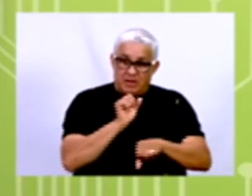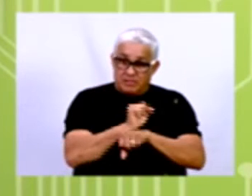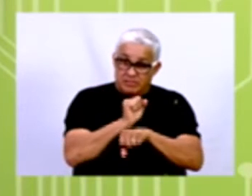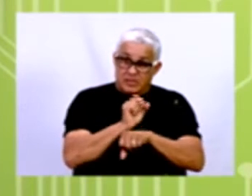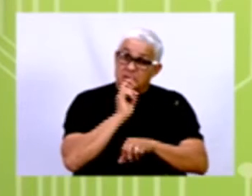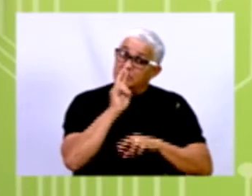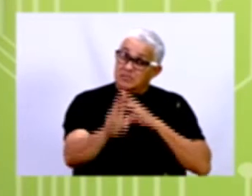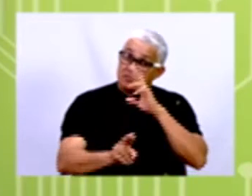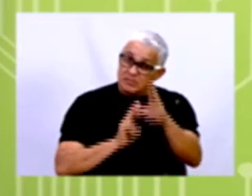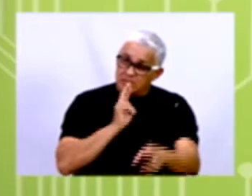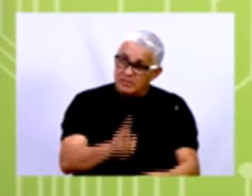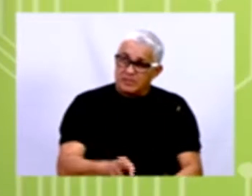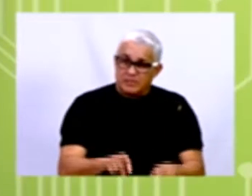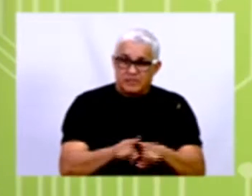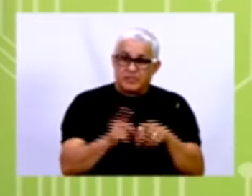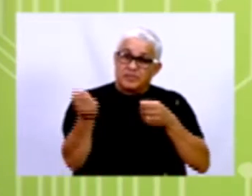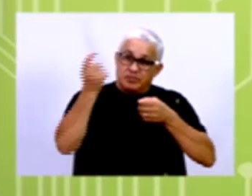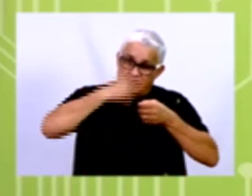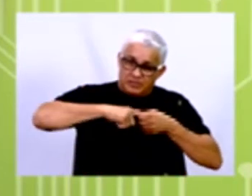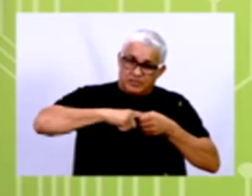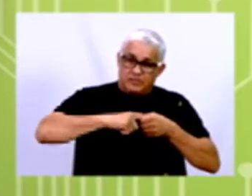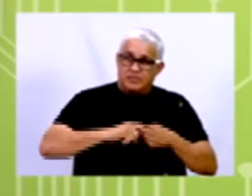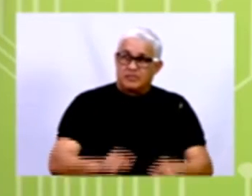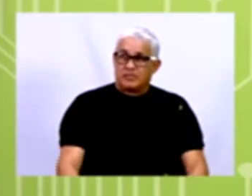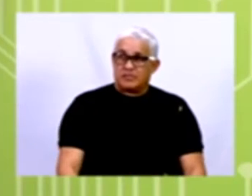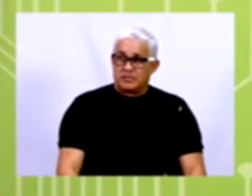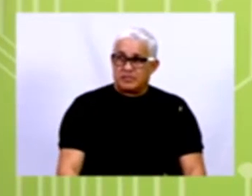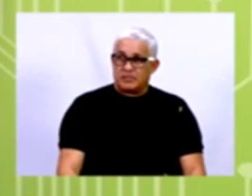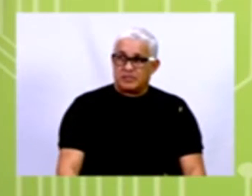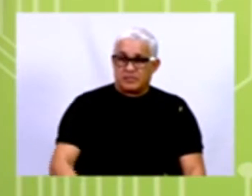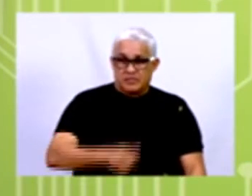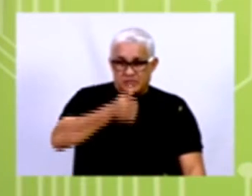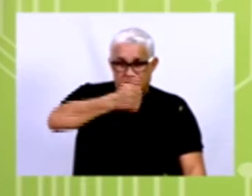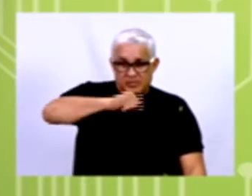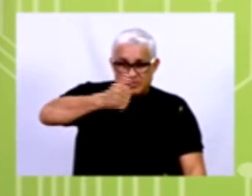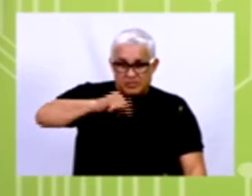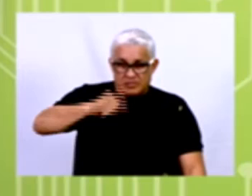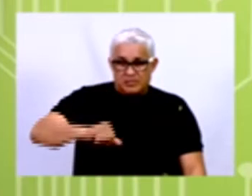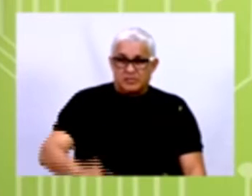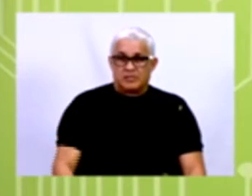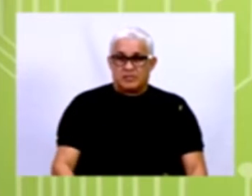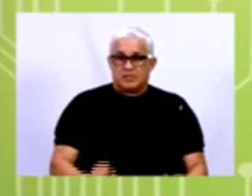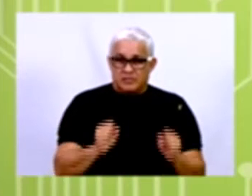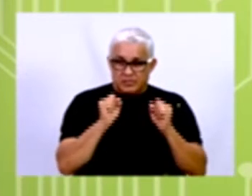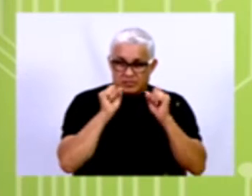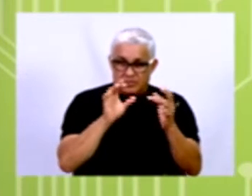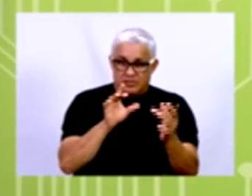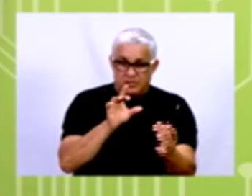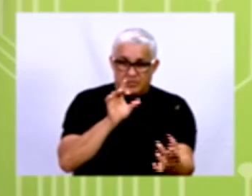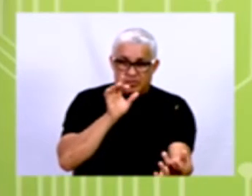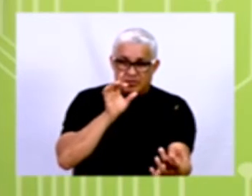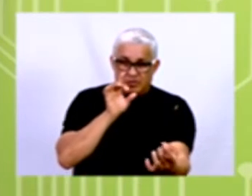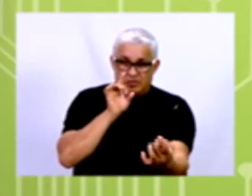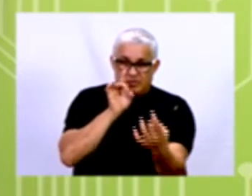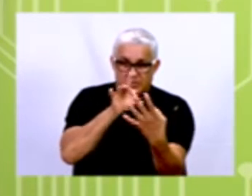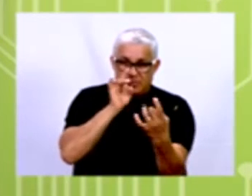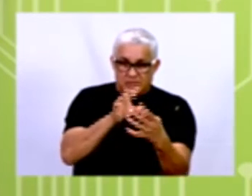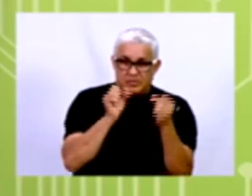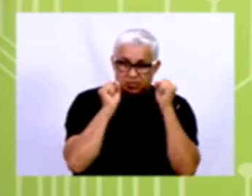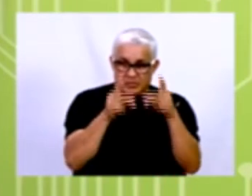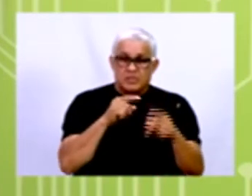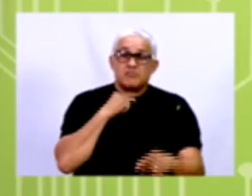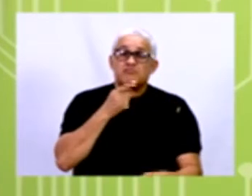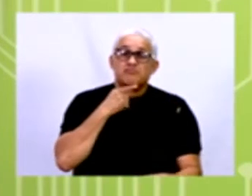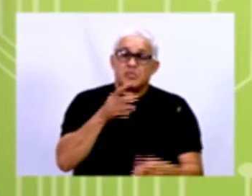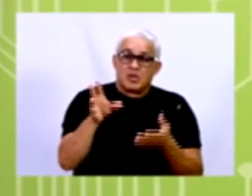vocês respondam e retornaremos em seguida para o nosso feedback. Por favor, anotem as dúvidas para que nós